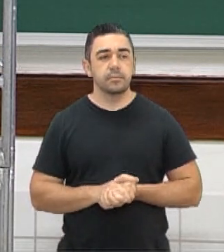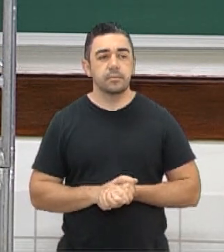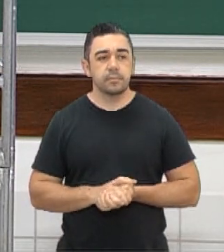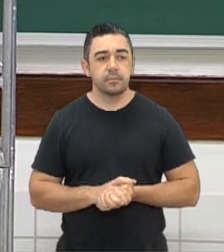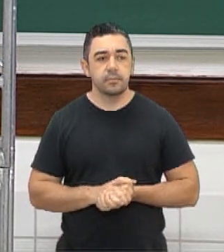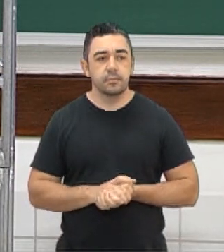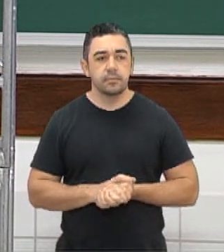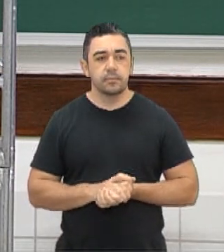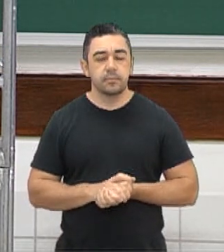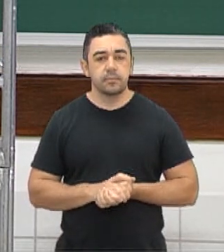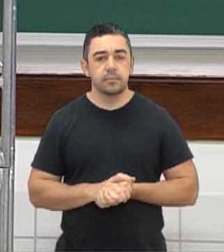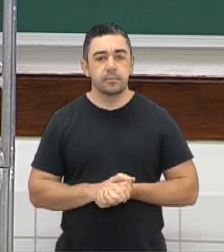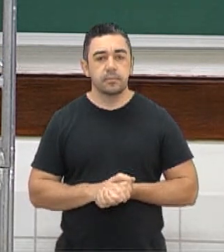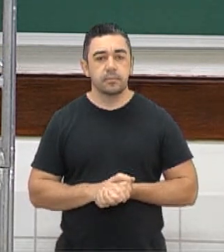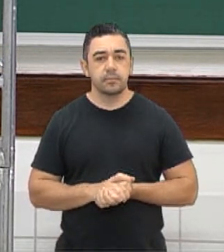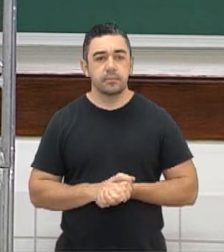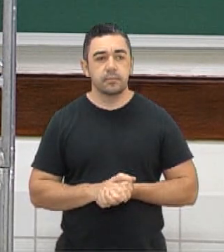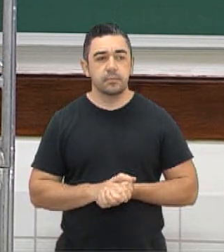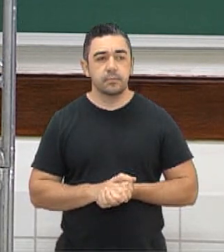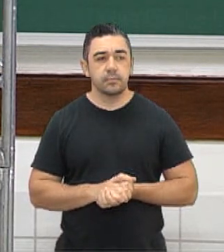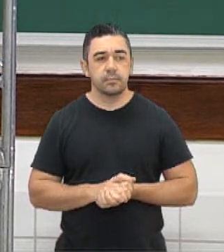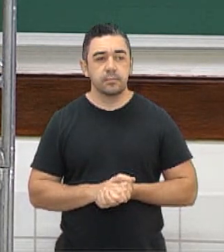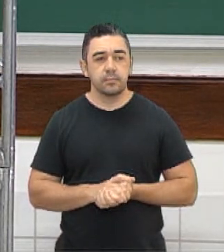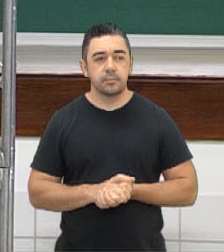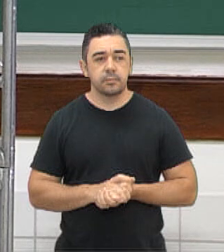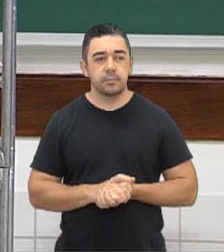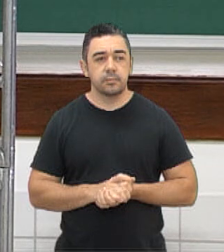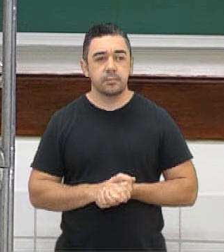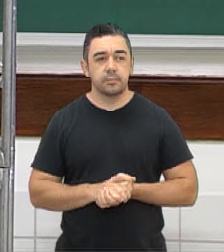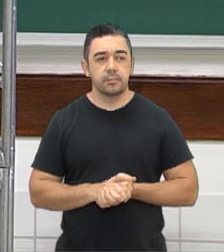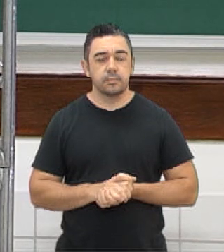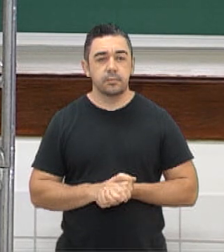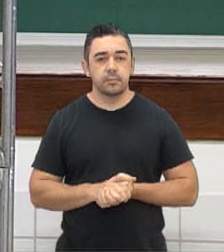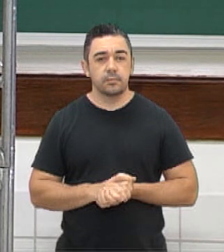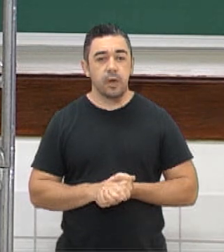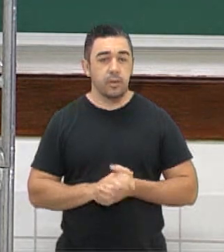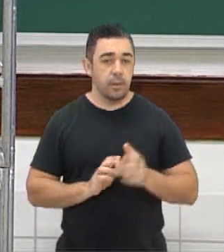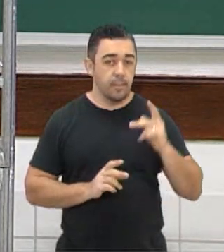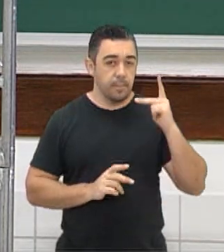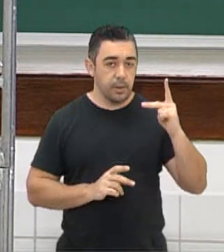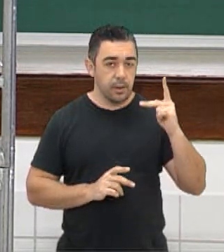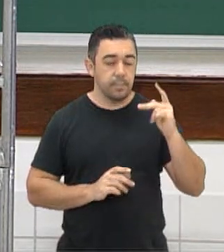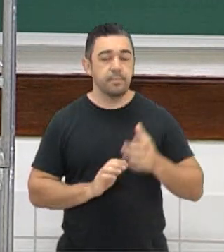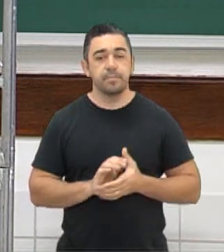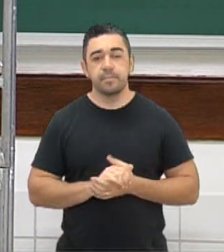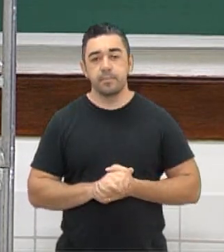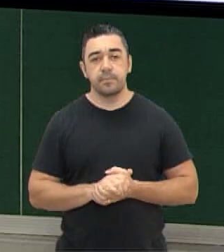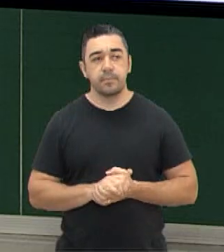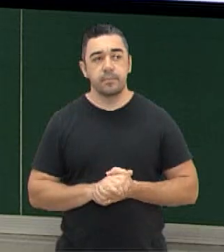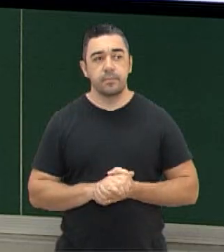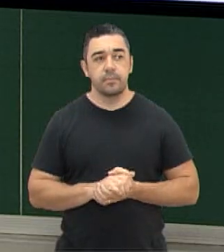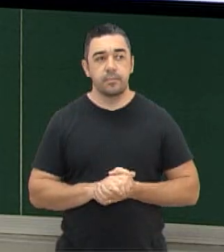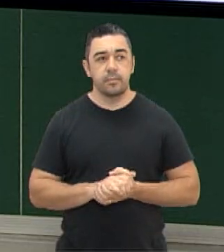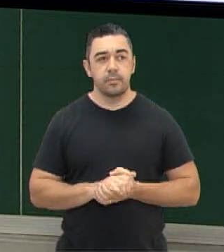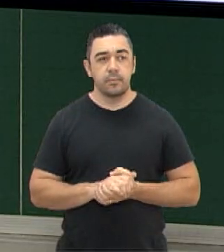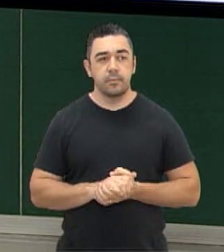Como é que vai ficar isso? Olha lá, eu tenho P menos Q. O P é igual a x ao